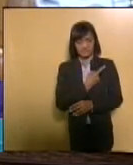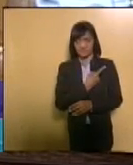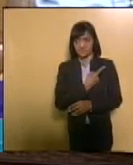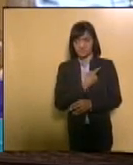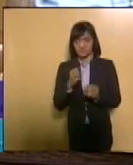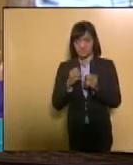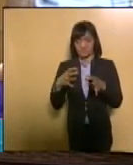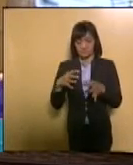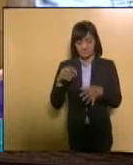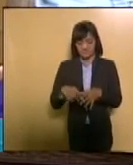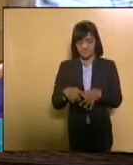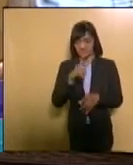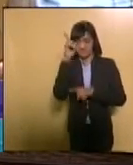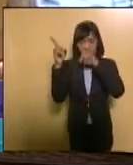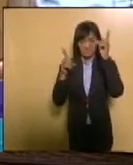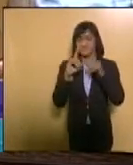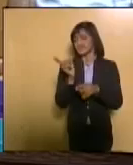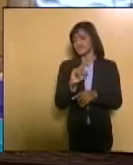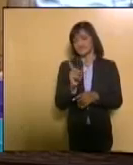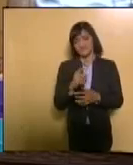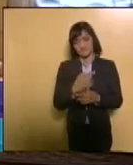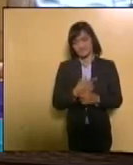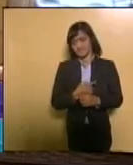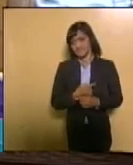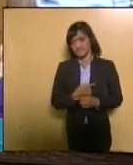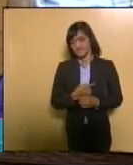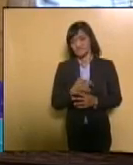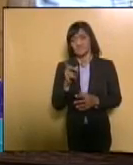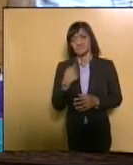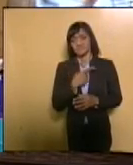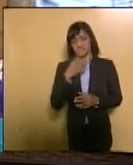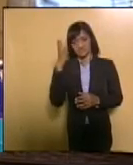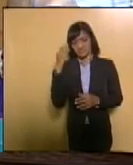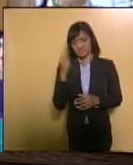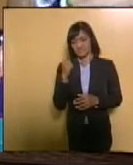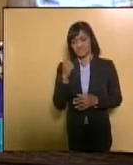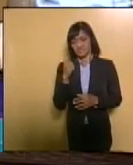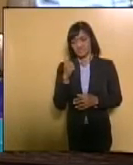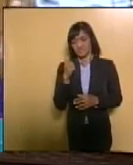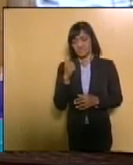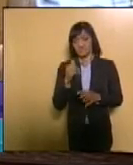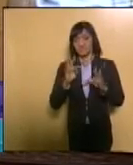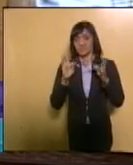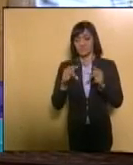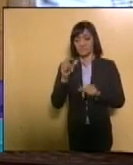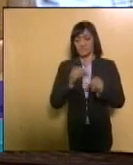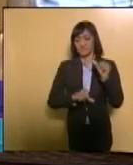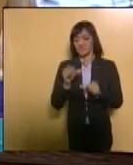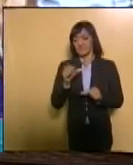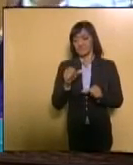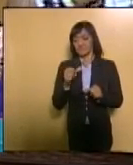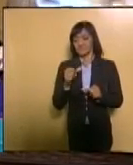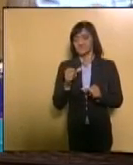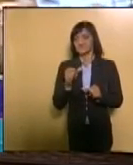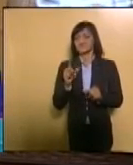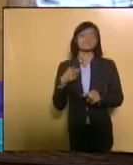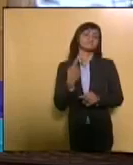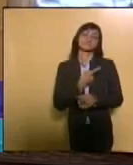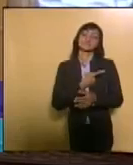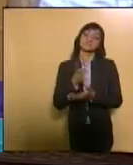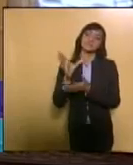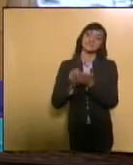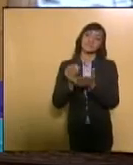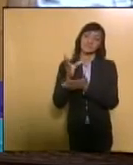estamos criando aqui nada não existe aí a gente sabe que na natureza nada se perde nada se cria tudo se transforma a gente copiou e